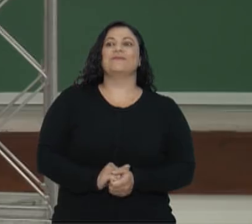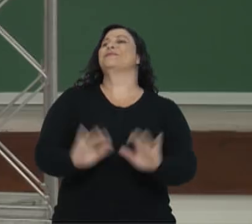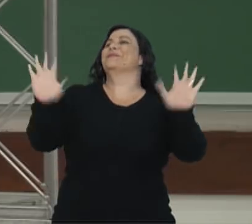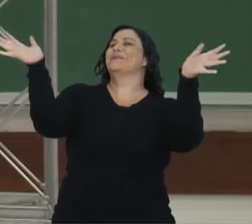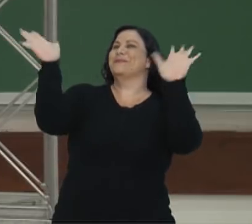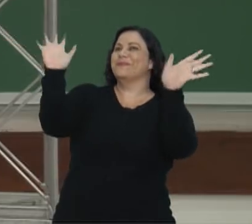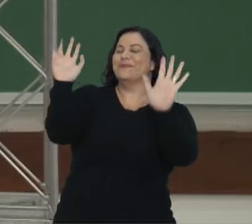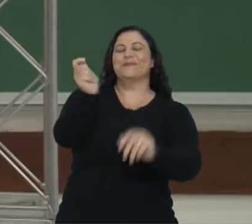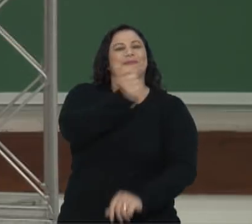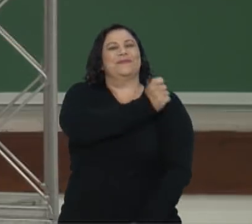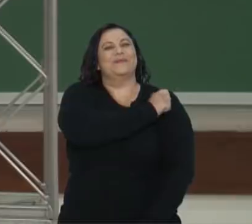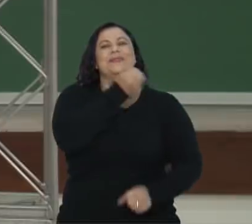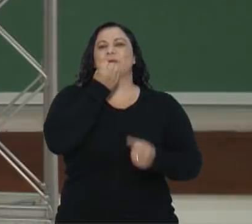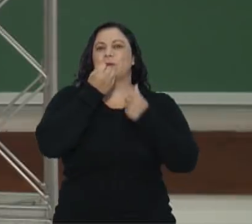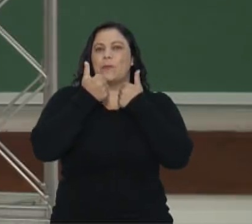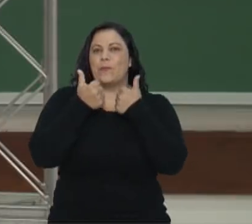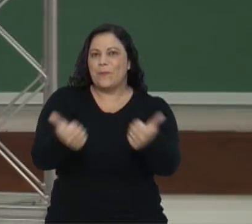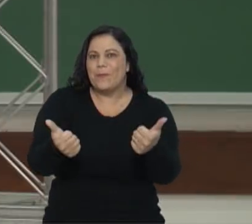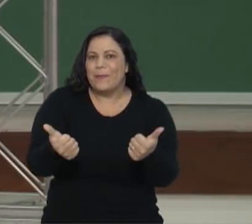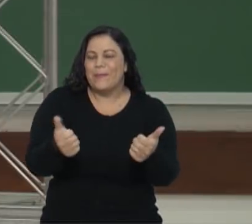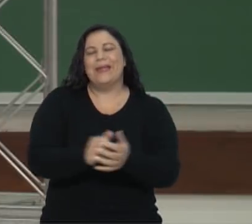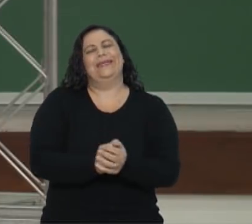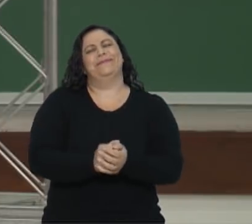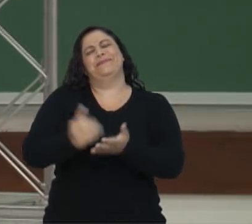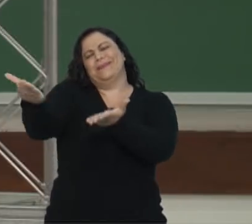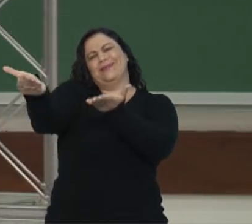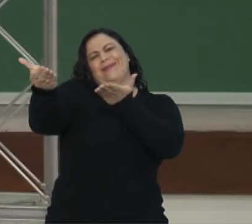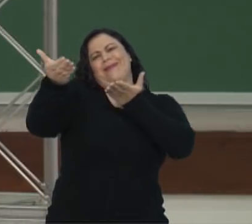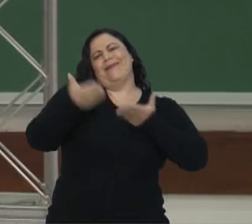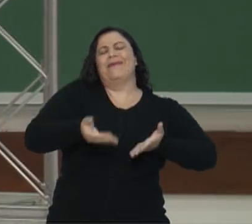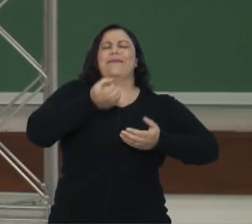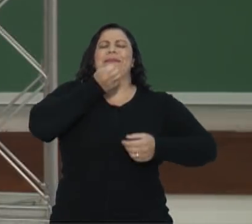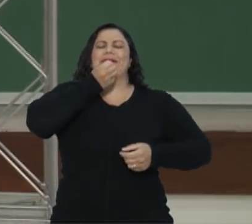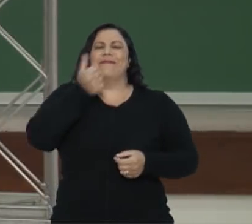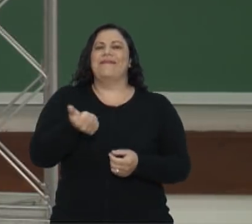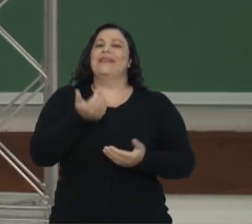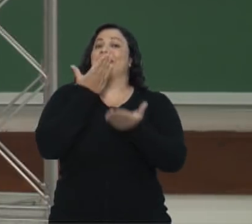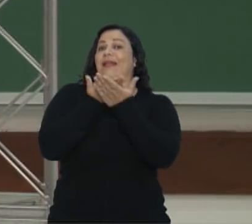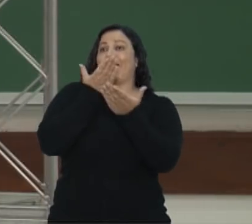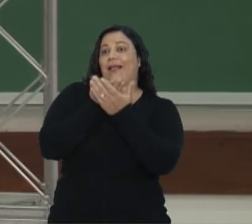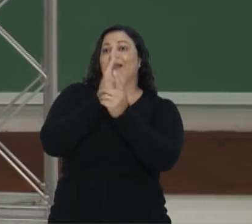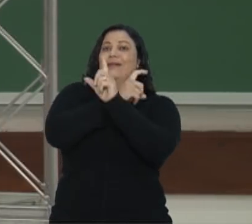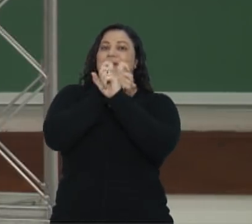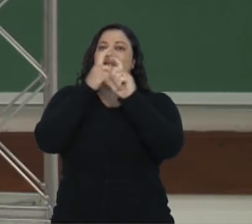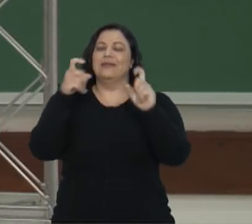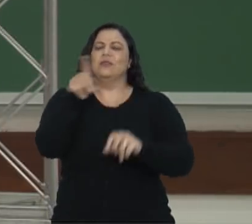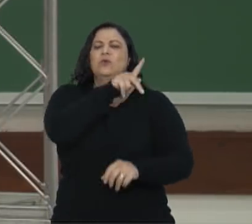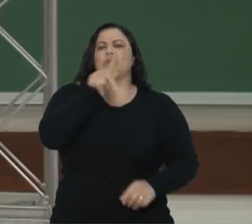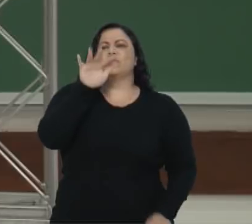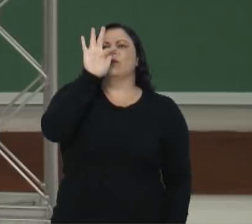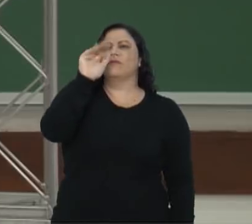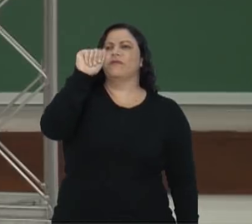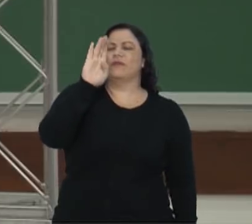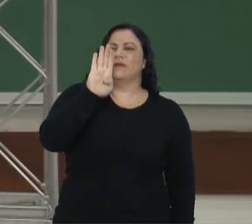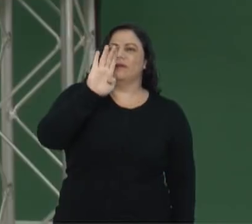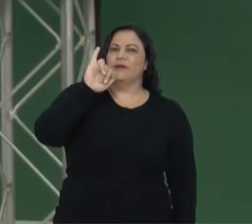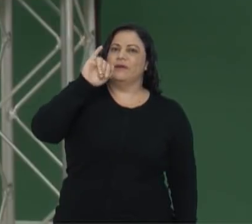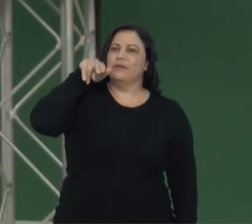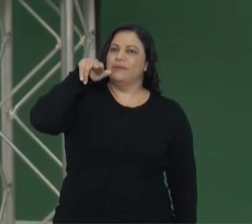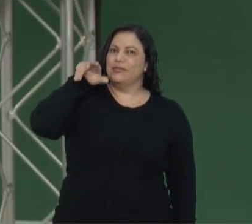Olá, alunos! Tudo bom com vocês? Sejam mais bem-vindos a uma aula de ciências. Eu sou o professor Fabiano e hoje na nossa aula